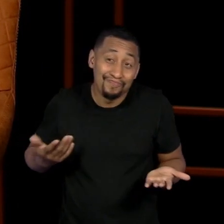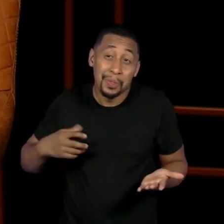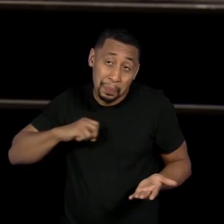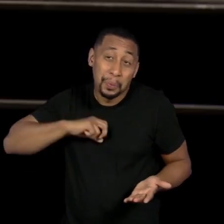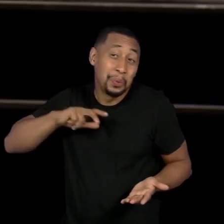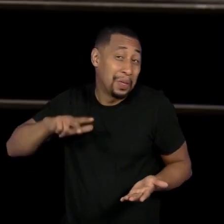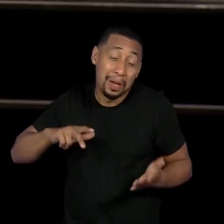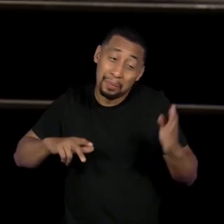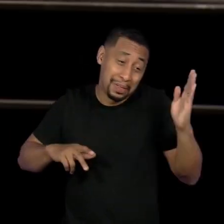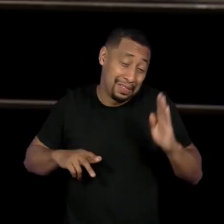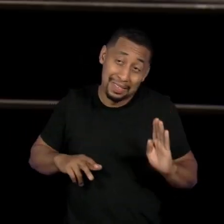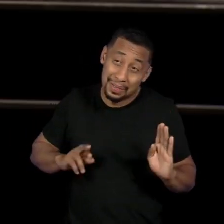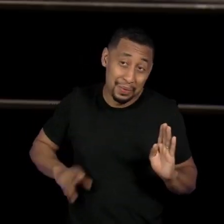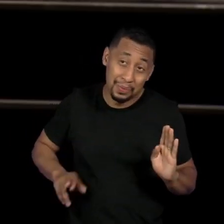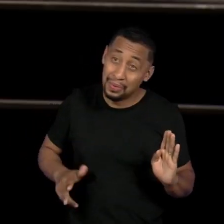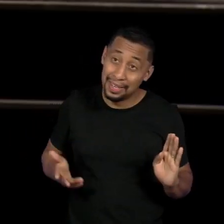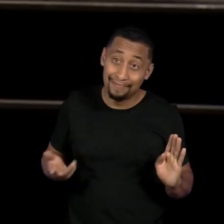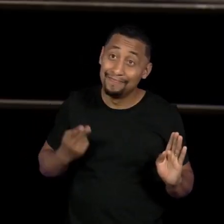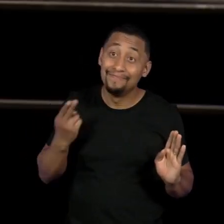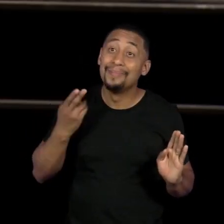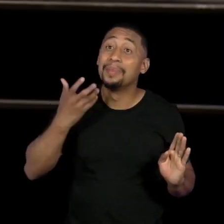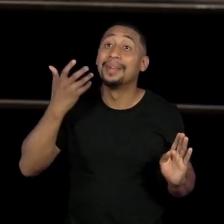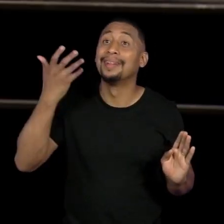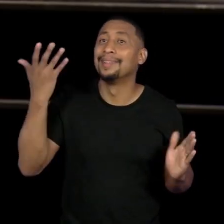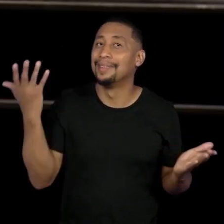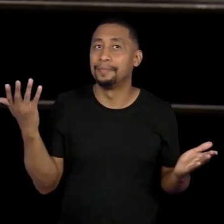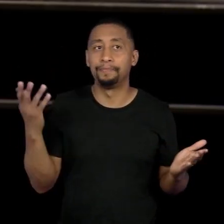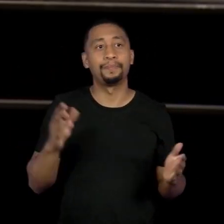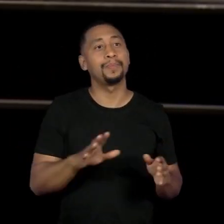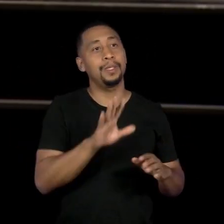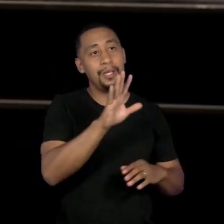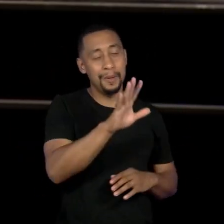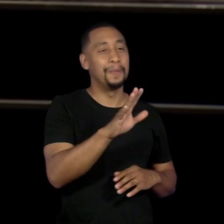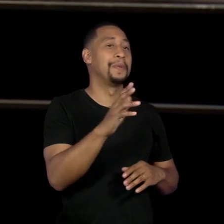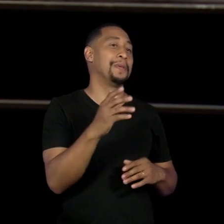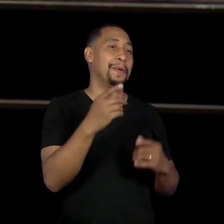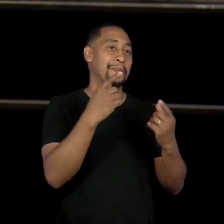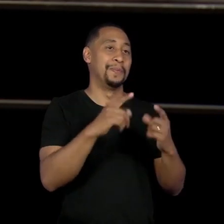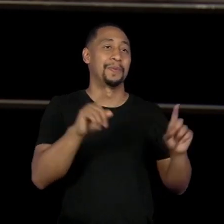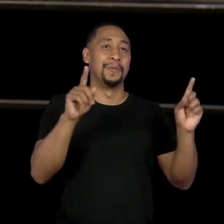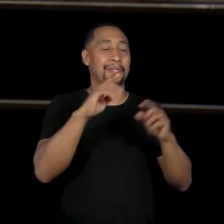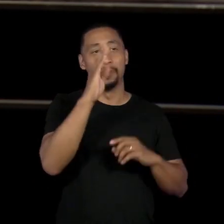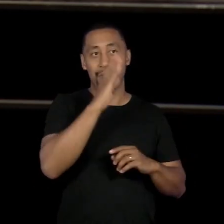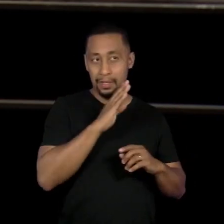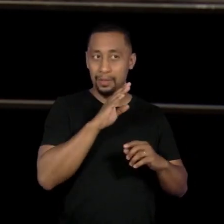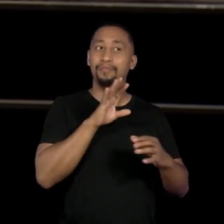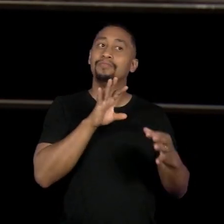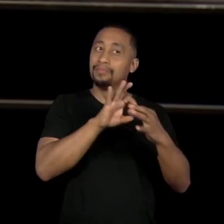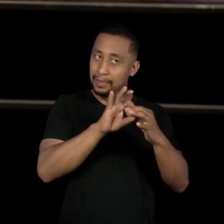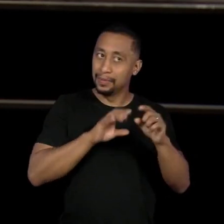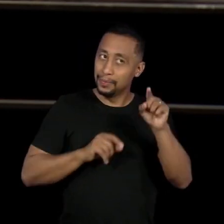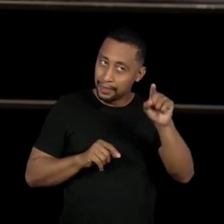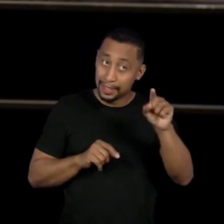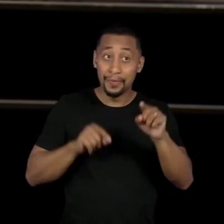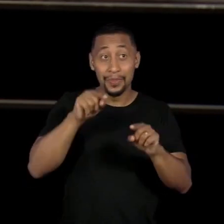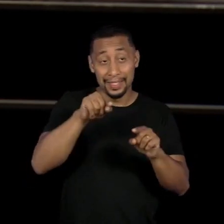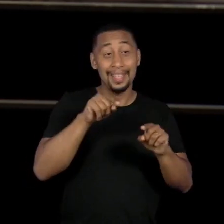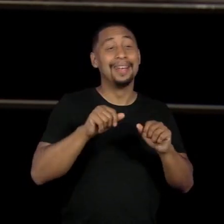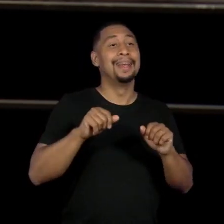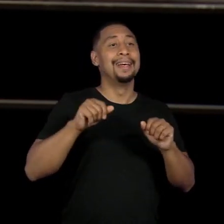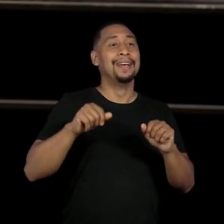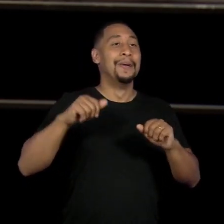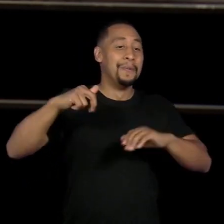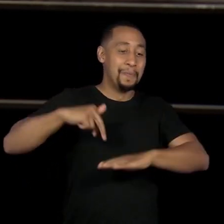aquilo. Mas, para nossa surpresa, ou nem tanto, né, porque a música brasileira corre nas tuas veias, eis que, além de desfilar na avenida pela